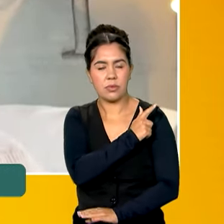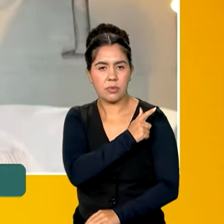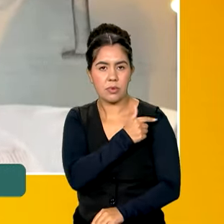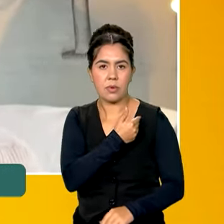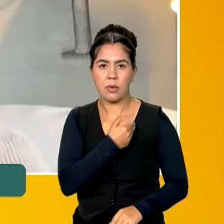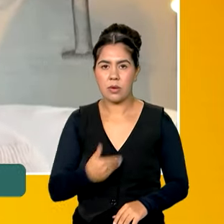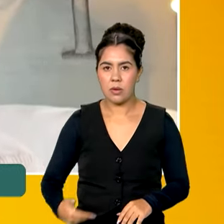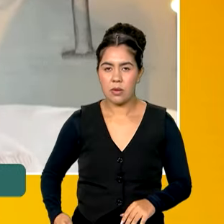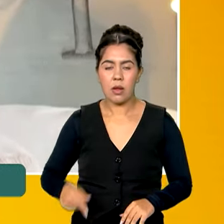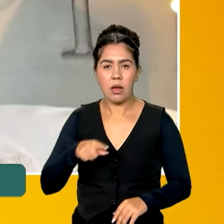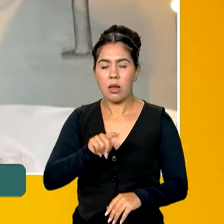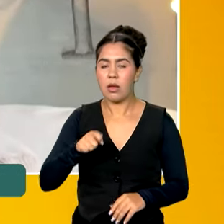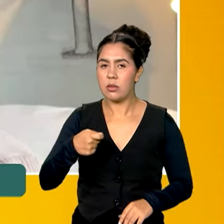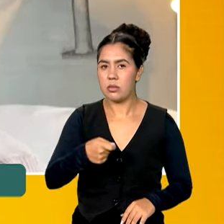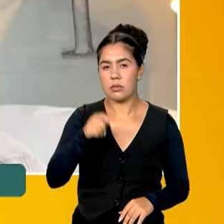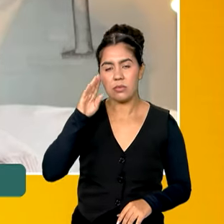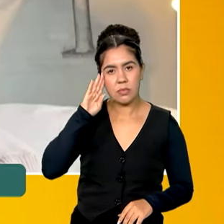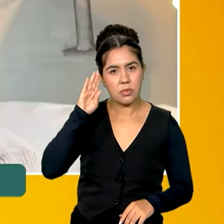Essa é a chave